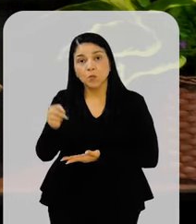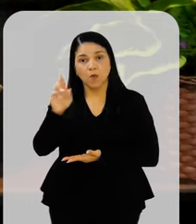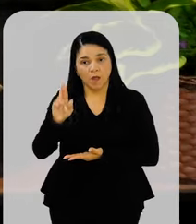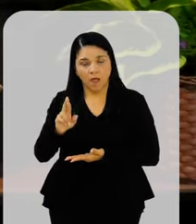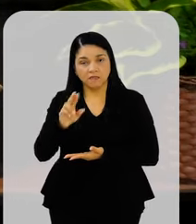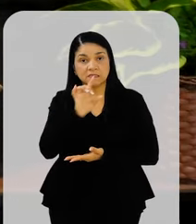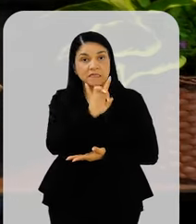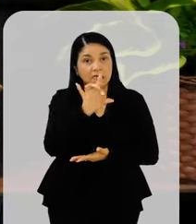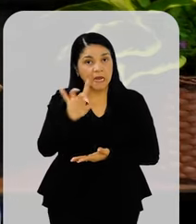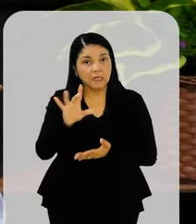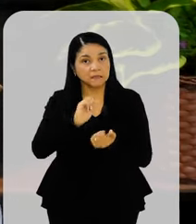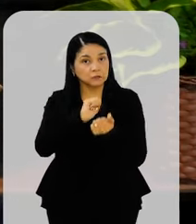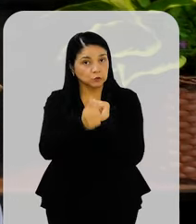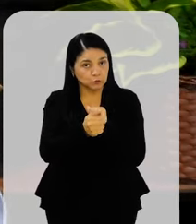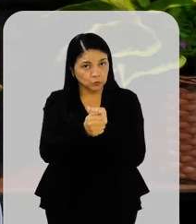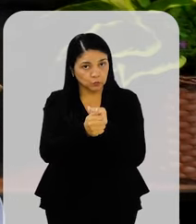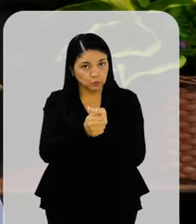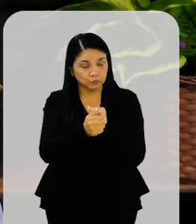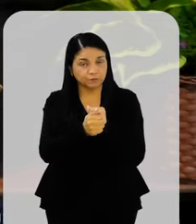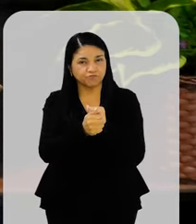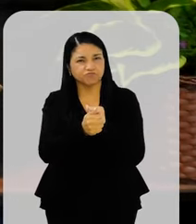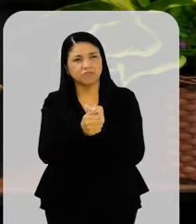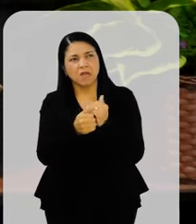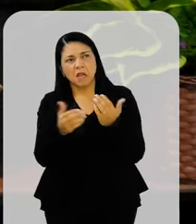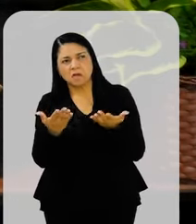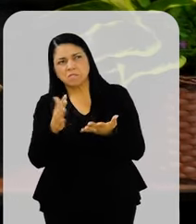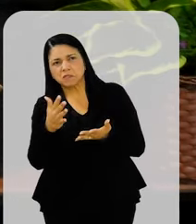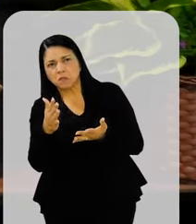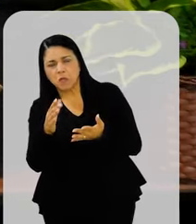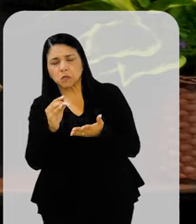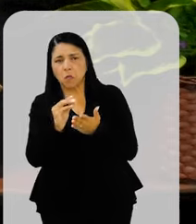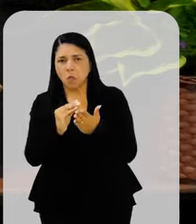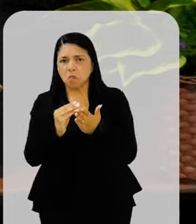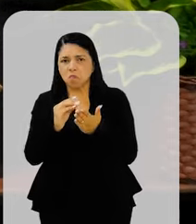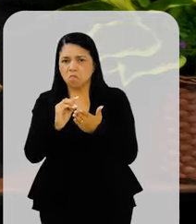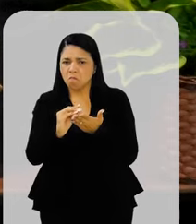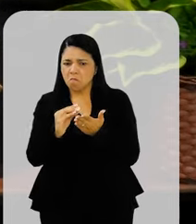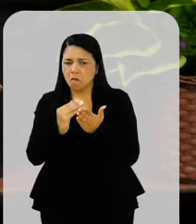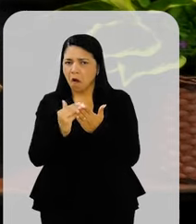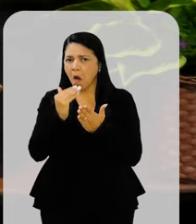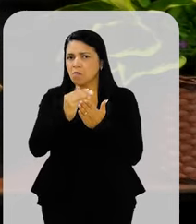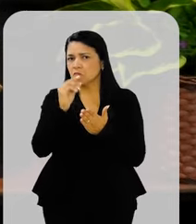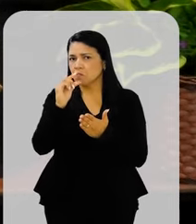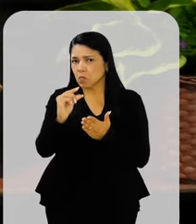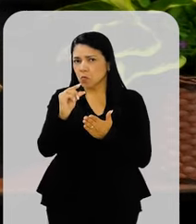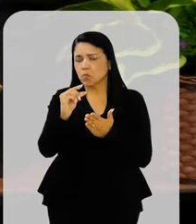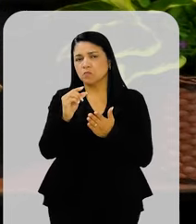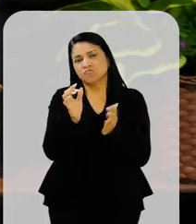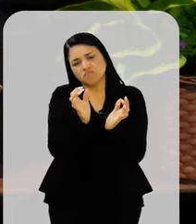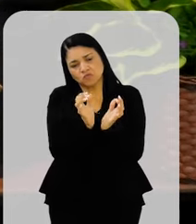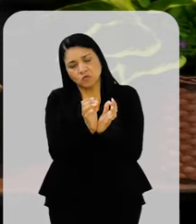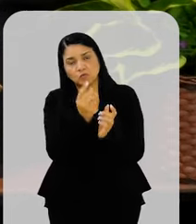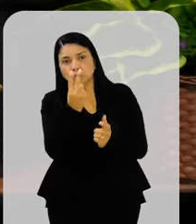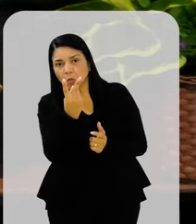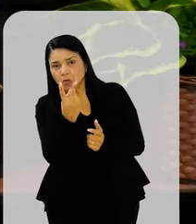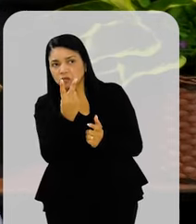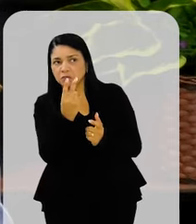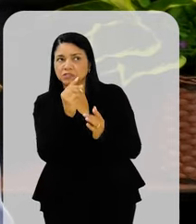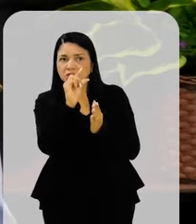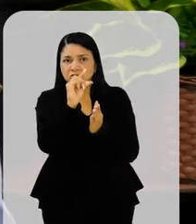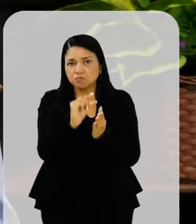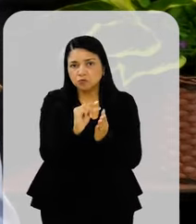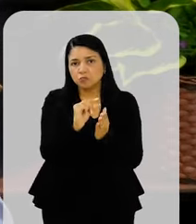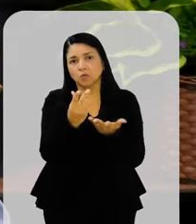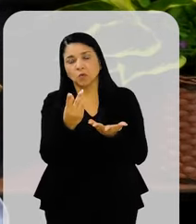jogo. Agora também deve ser mais ou menos isso. Ou então aumentou um pouquinho, ou quem sabe por ser Série A2, às vezes reduz também um pouquinho.